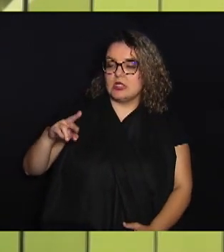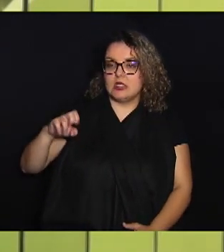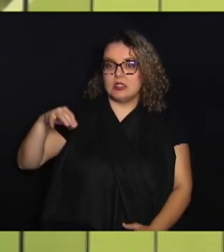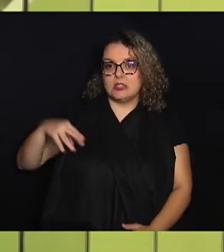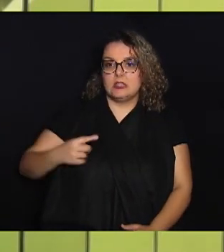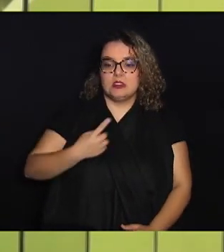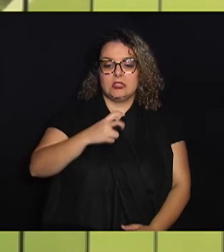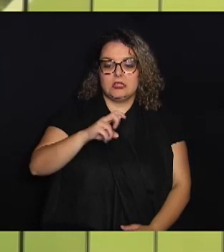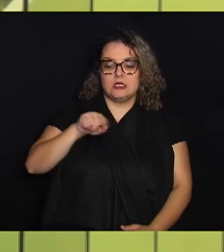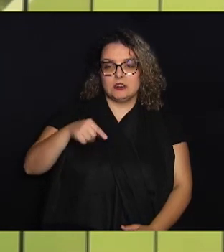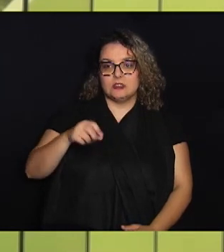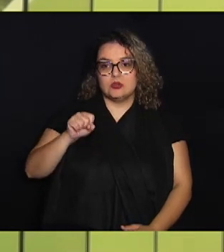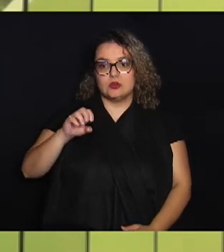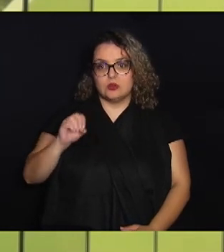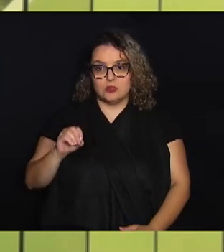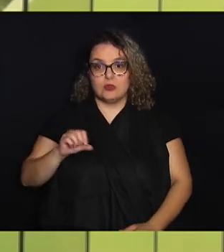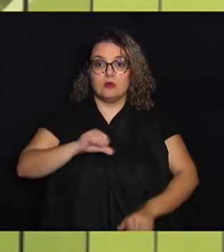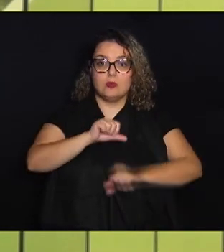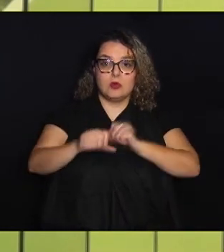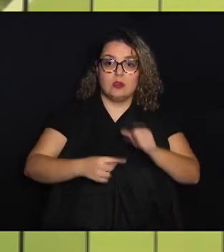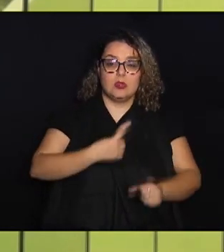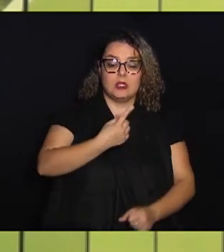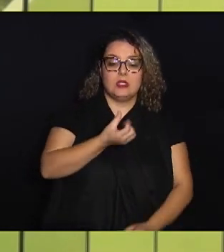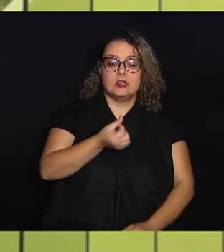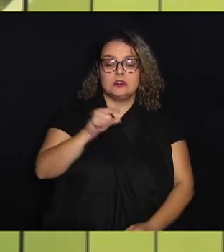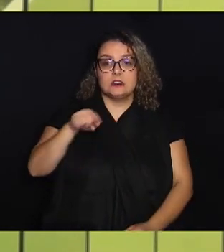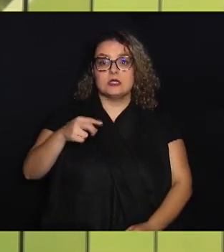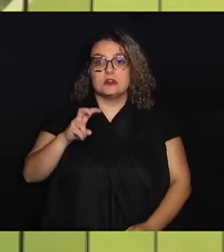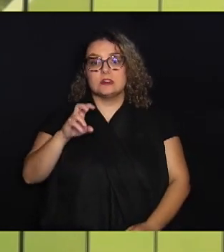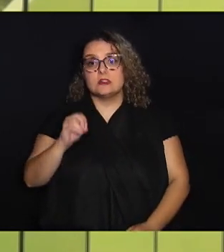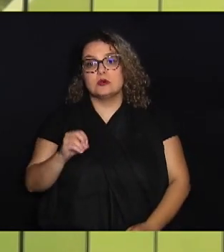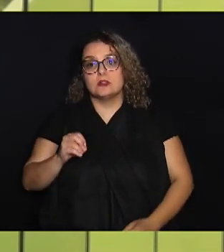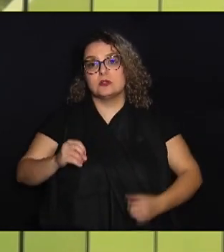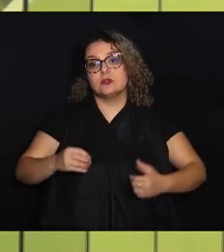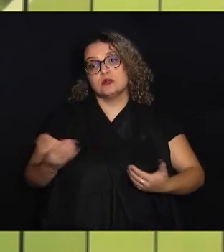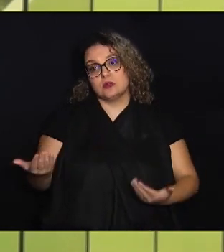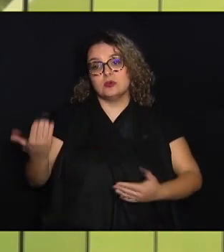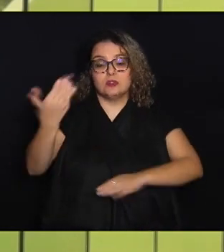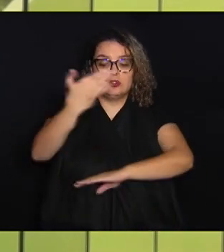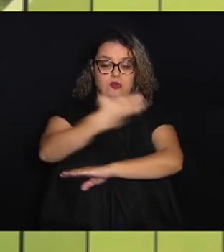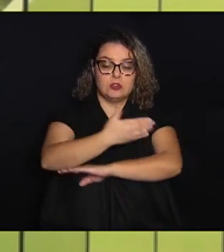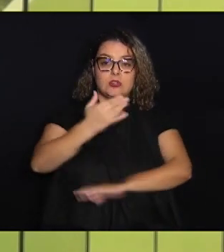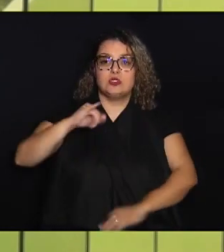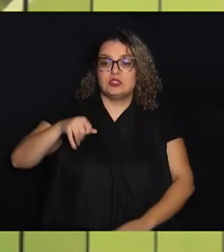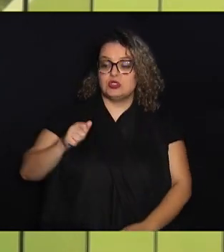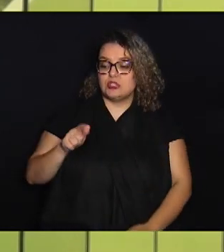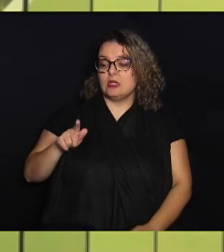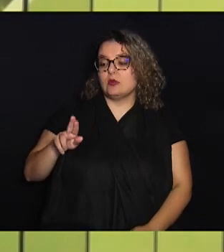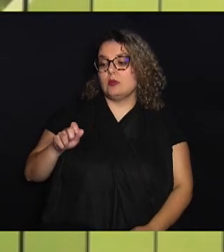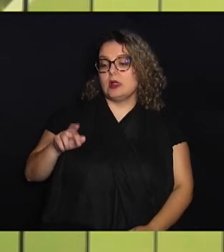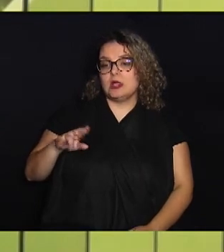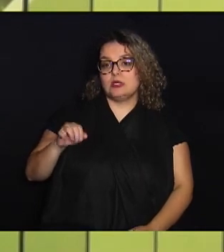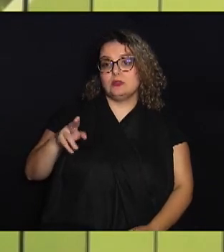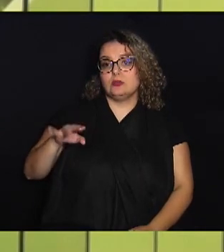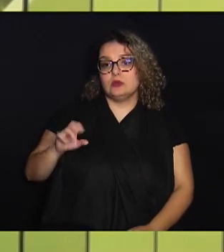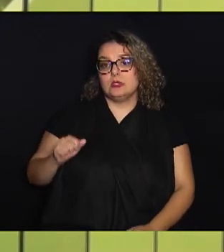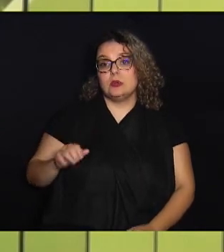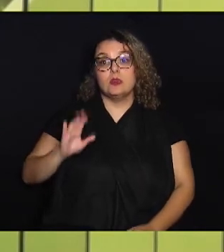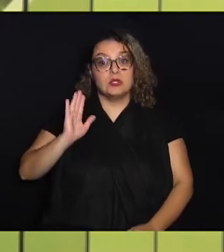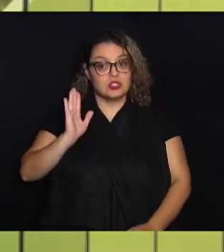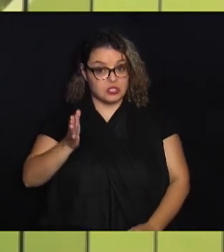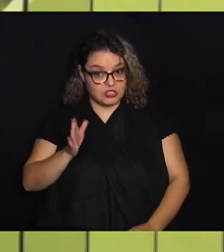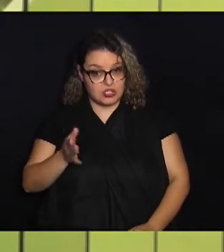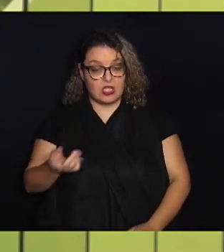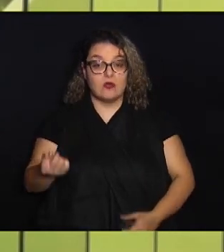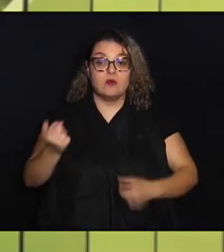de 15,80 para 16,50 na praça, portanto, de Jaguariúna. Bom, pessoal, daqui a pouco a gente